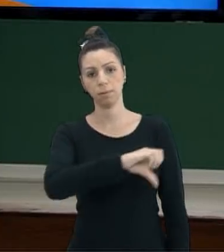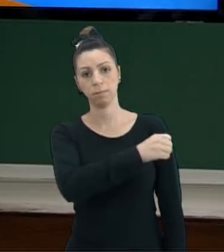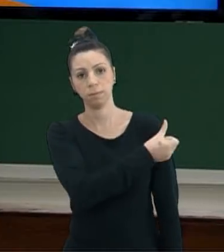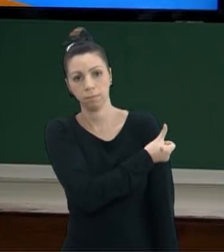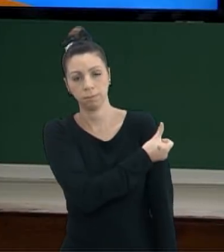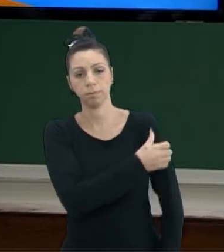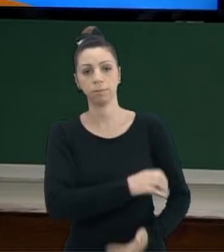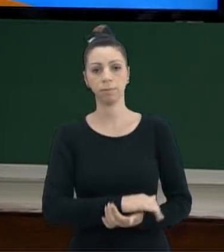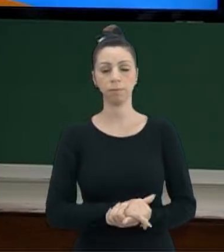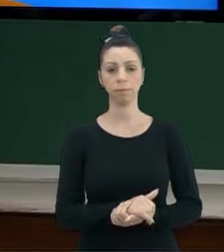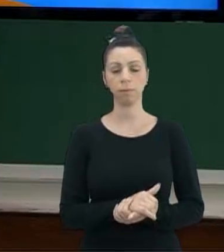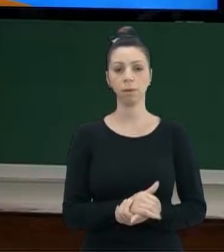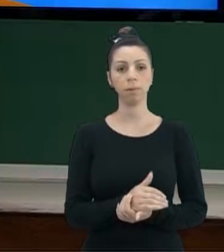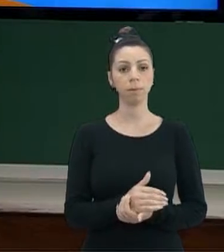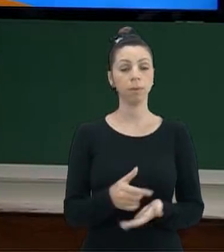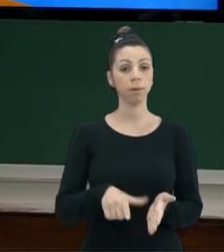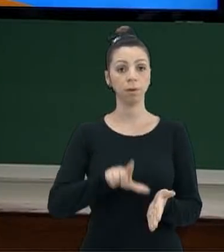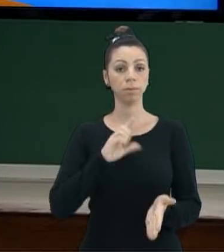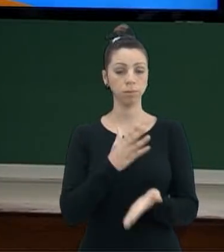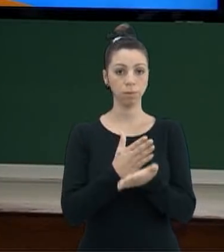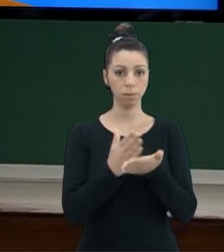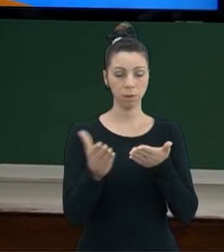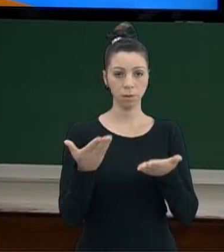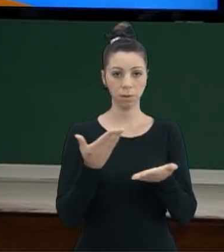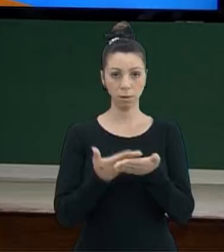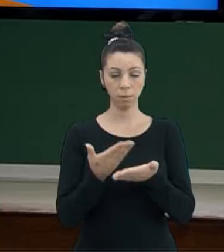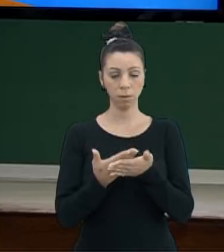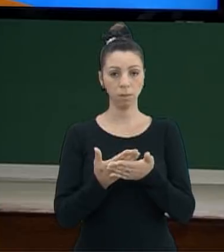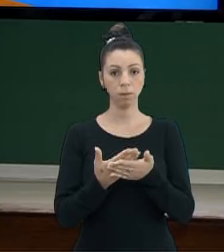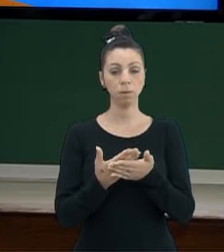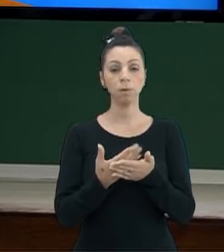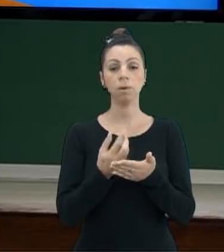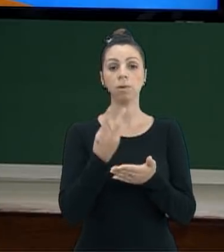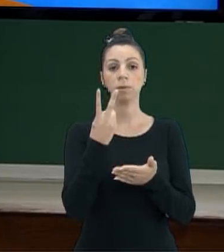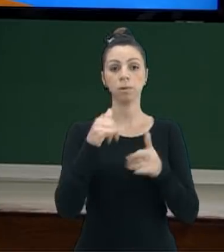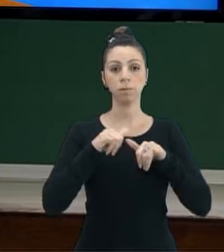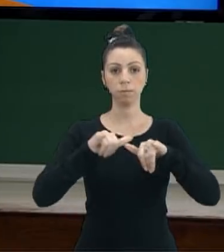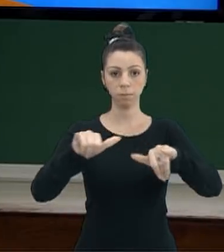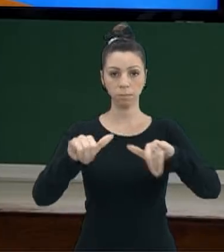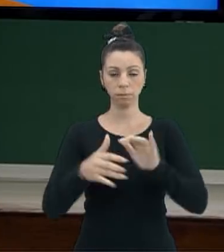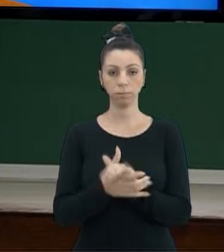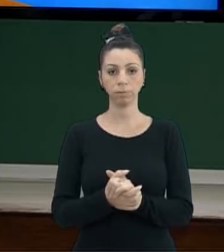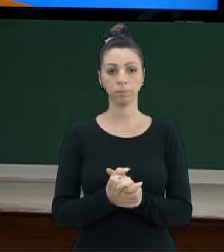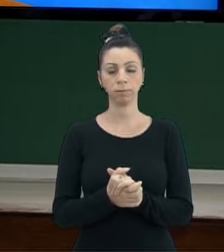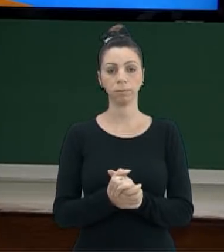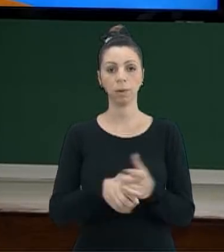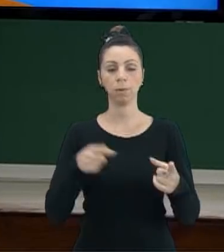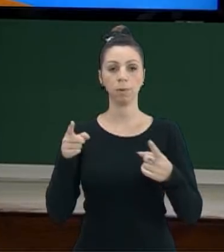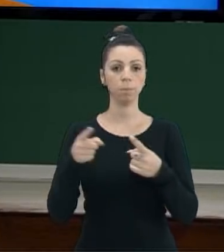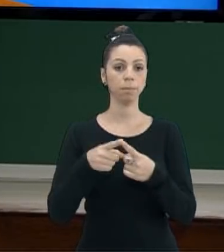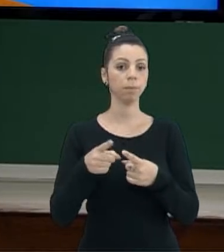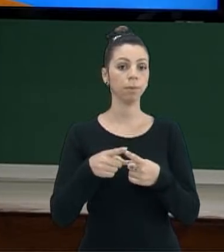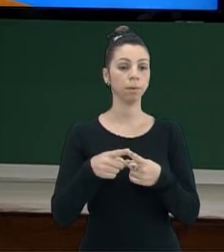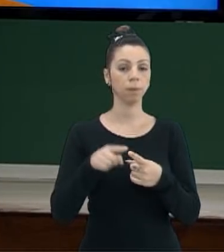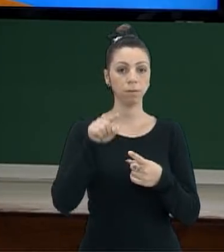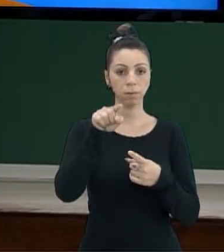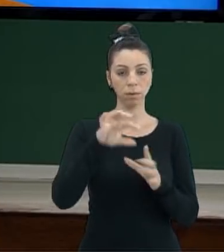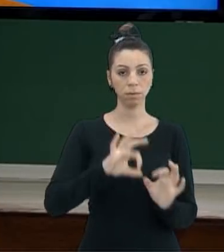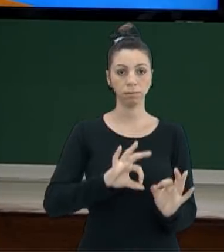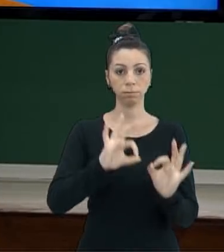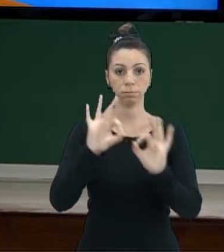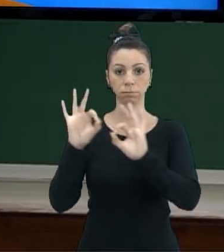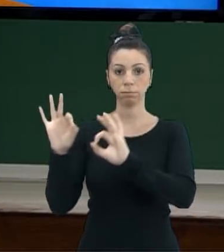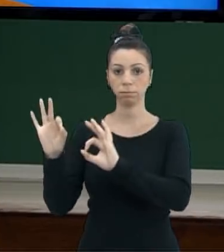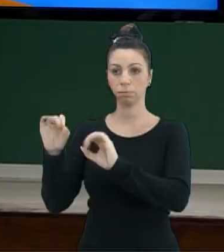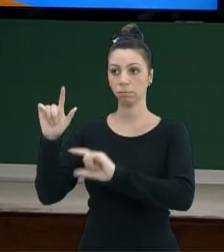anos. Antes de começar a aula, vamos dar dois recadinhos para vocês. Então, quem está assistindo a aula somente